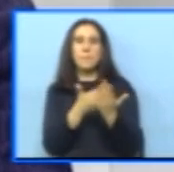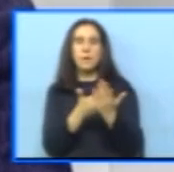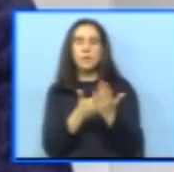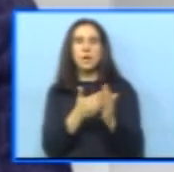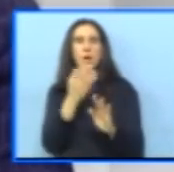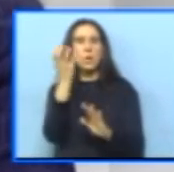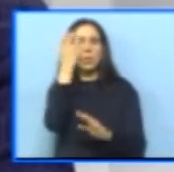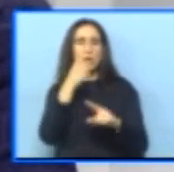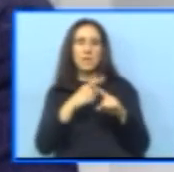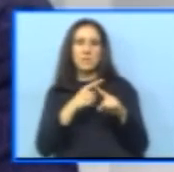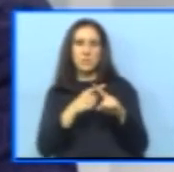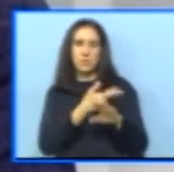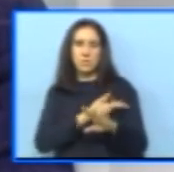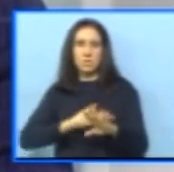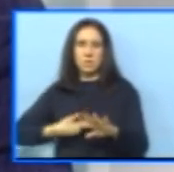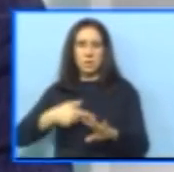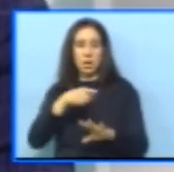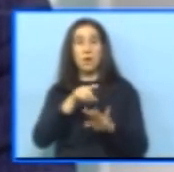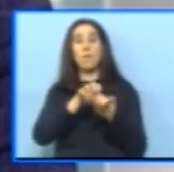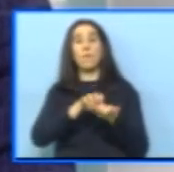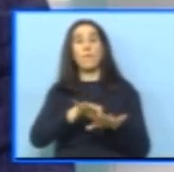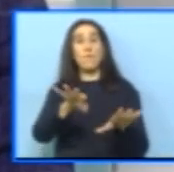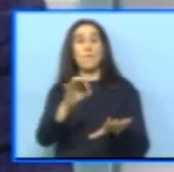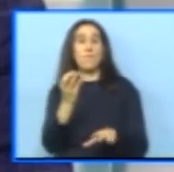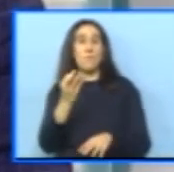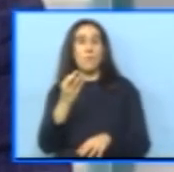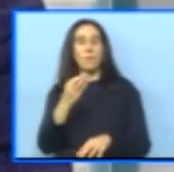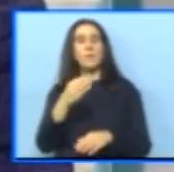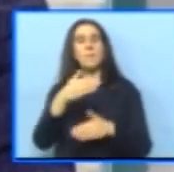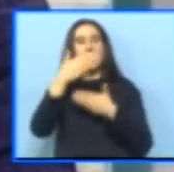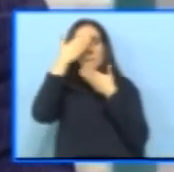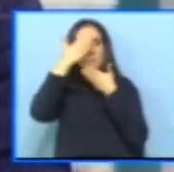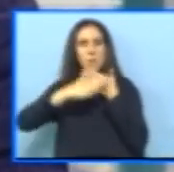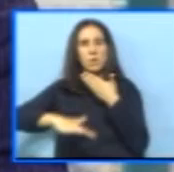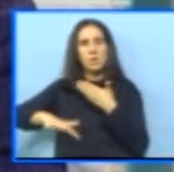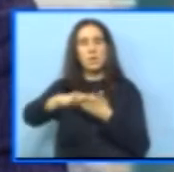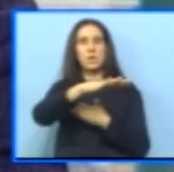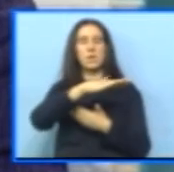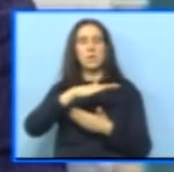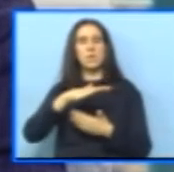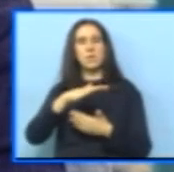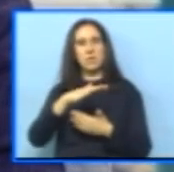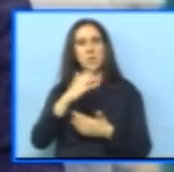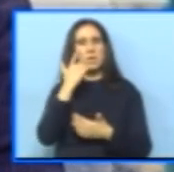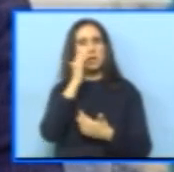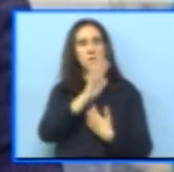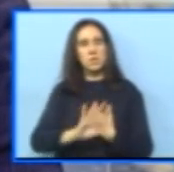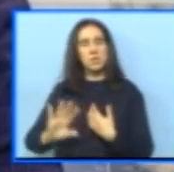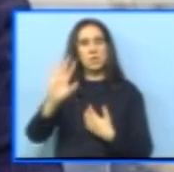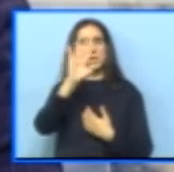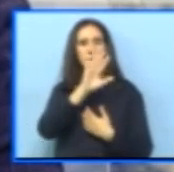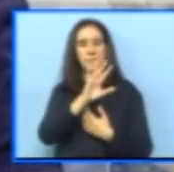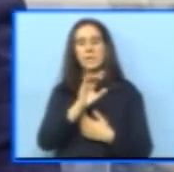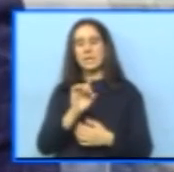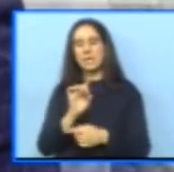cultura helenística, que entretanto se tinha difundido por todo o Médio Oriente, que em muitas comunidades da diáspora era